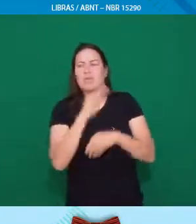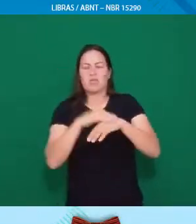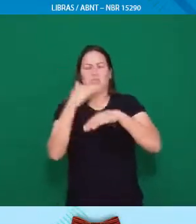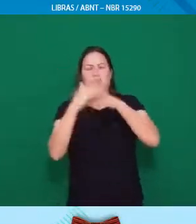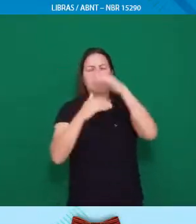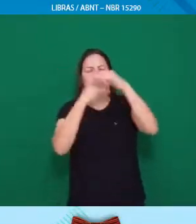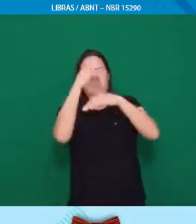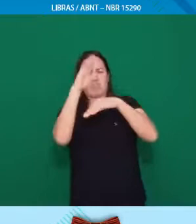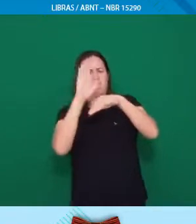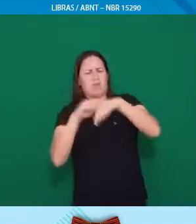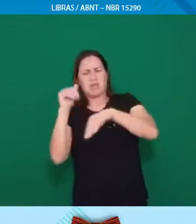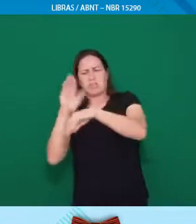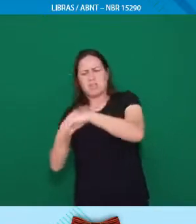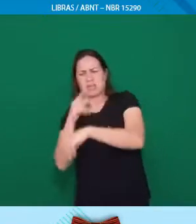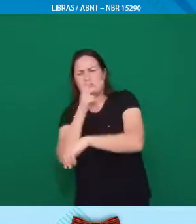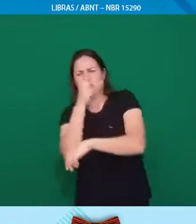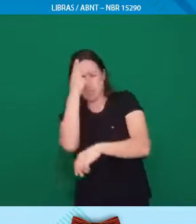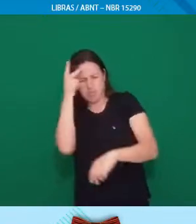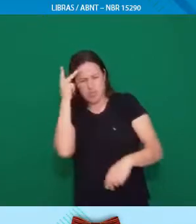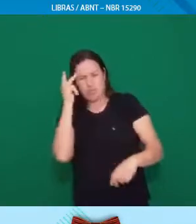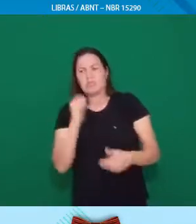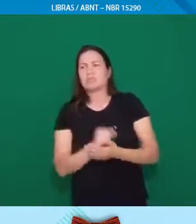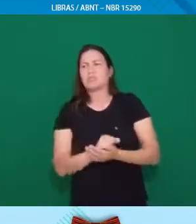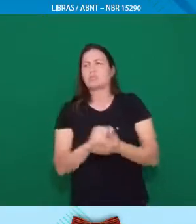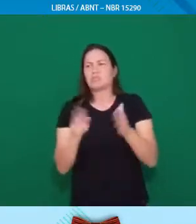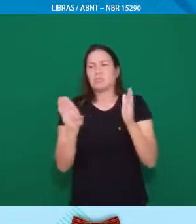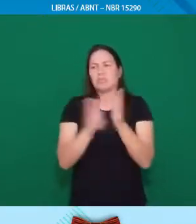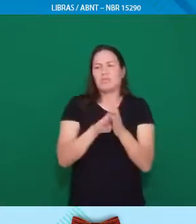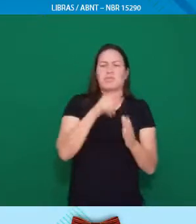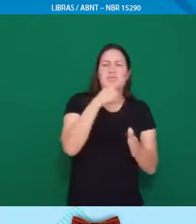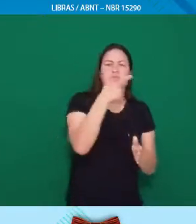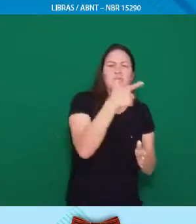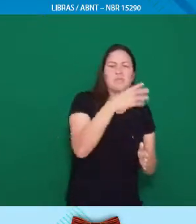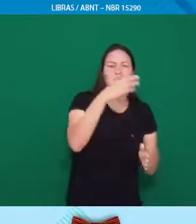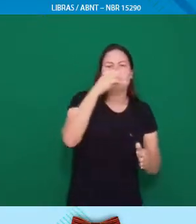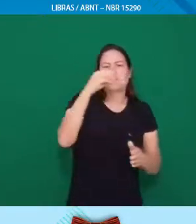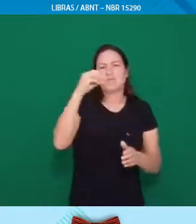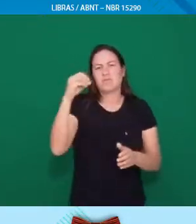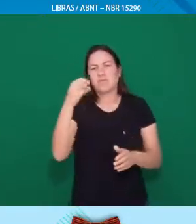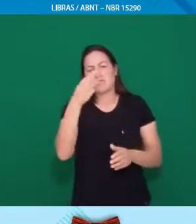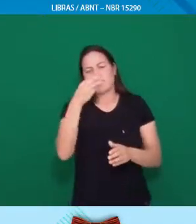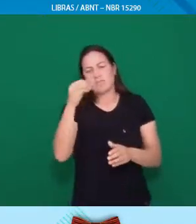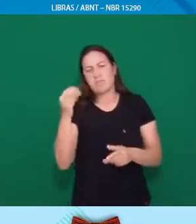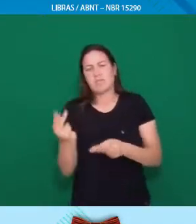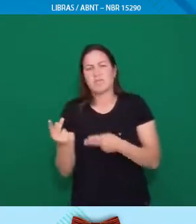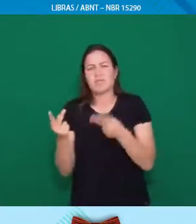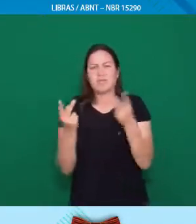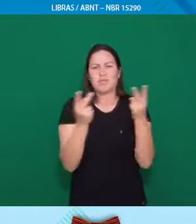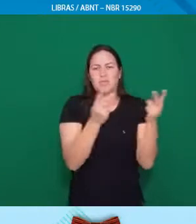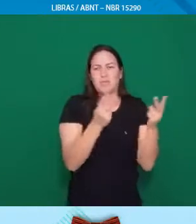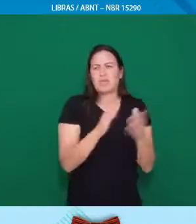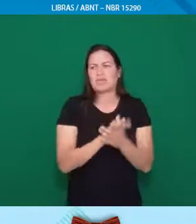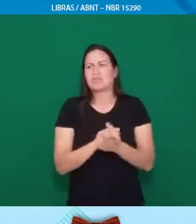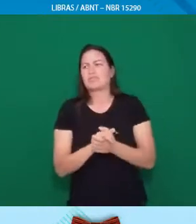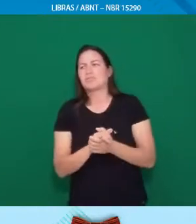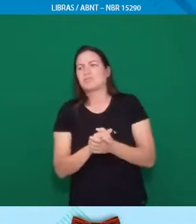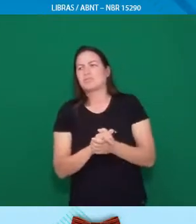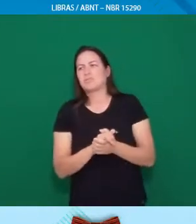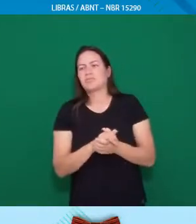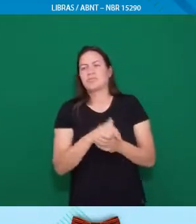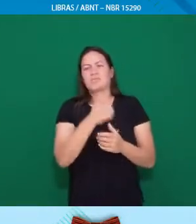Só um minuto E aí chegamos a dois mil e trezentos convite mais ou menos